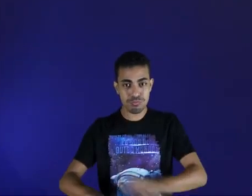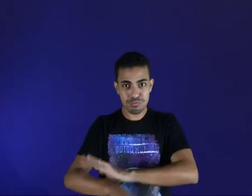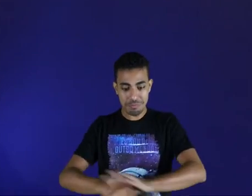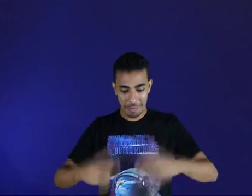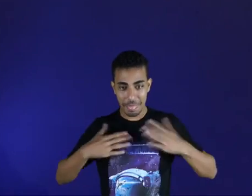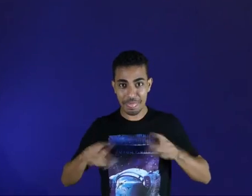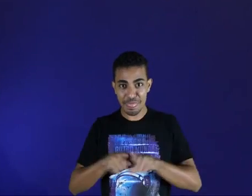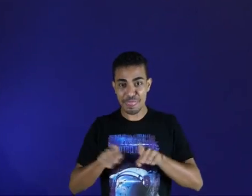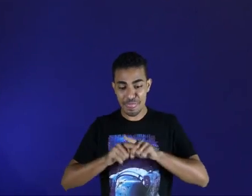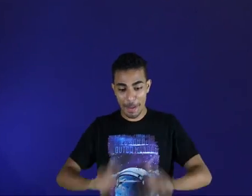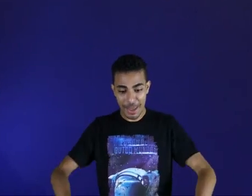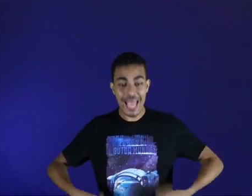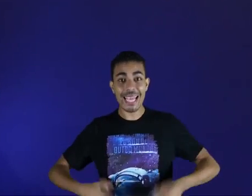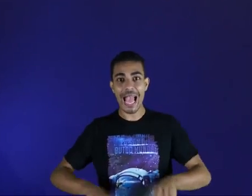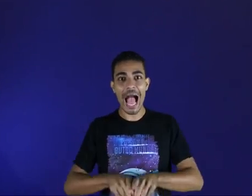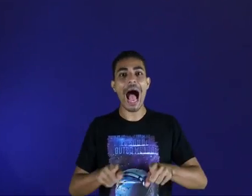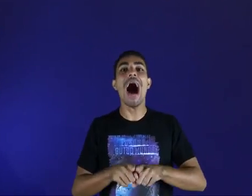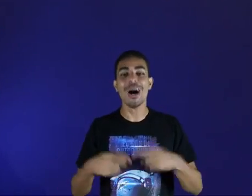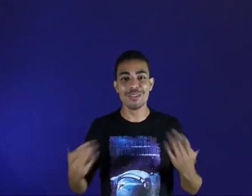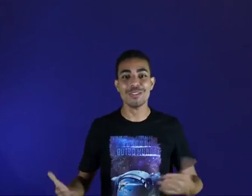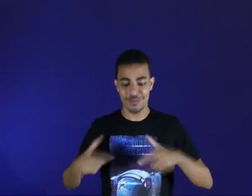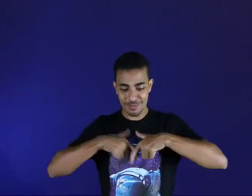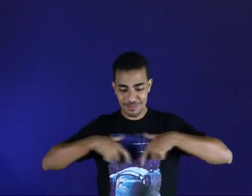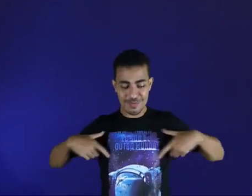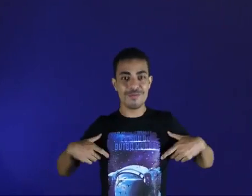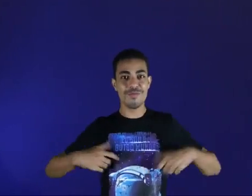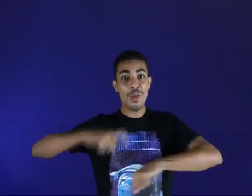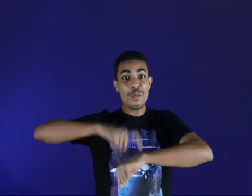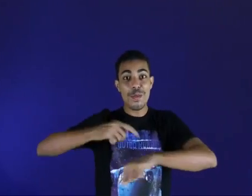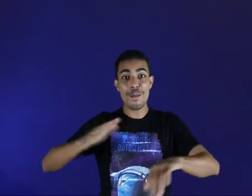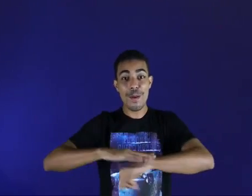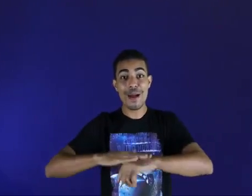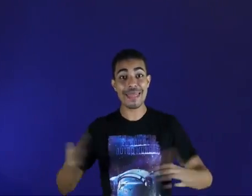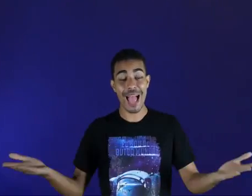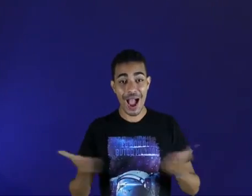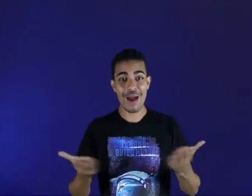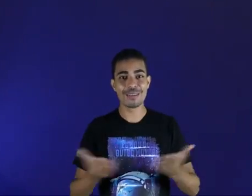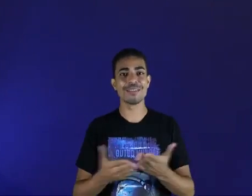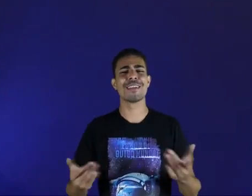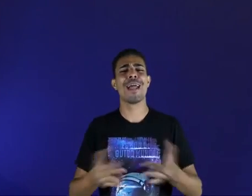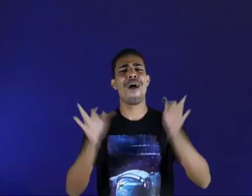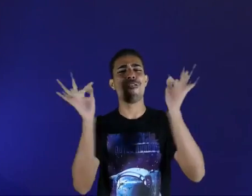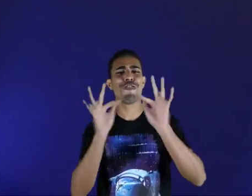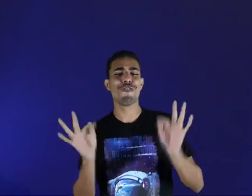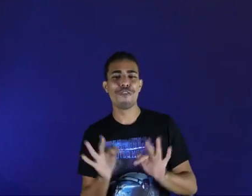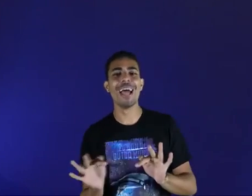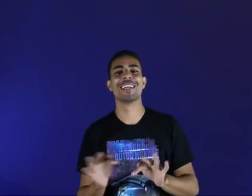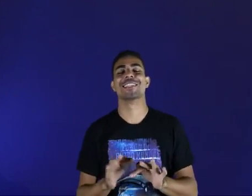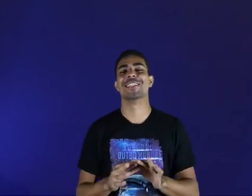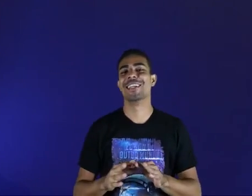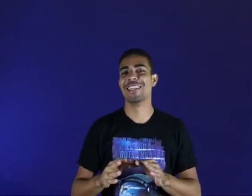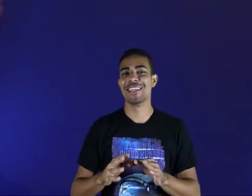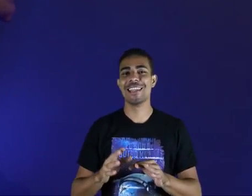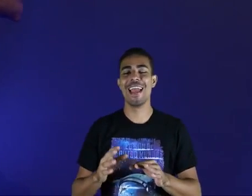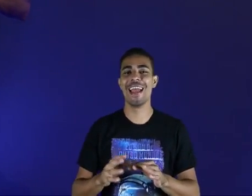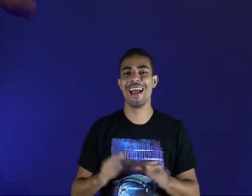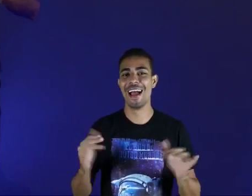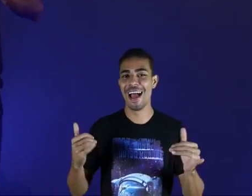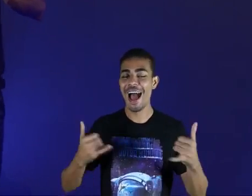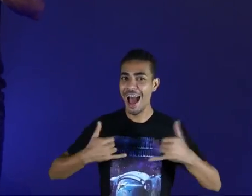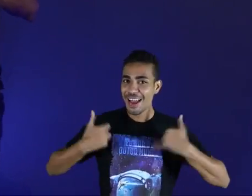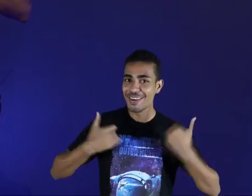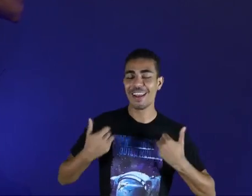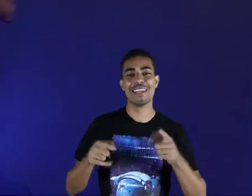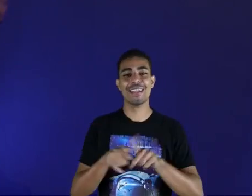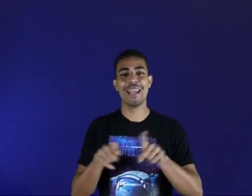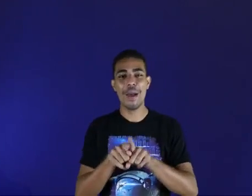e casaco com o tema Chegou a Hora. Coisa de primeira para festa de aniversário, casamento, bodas, formatura, para